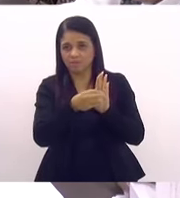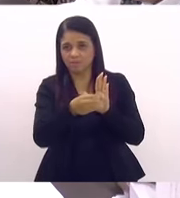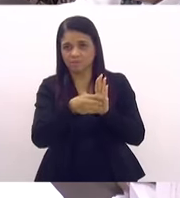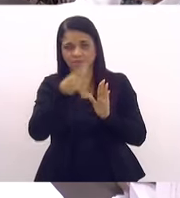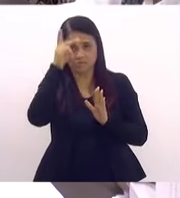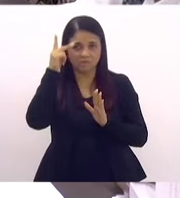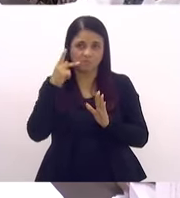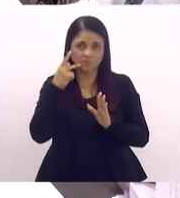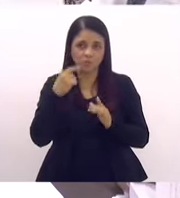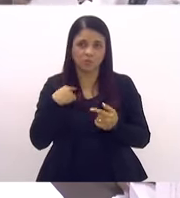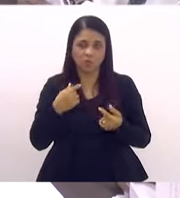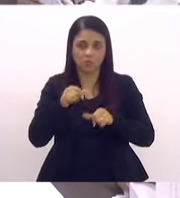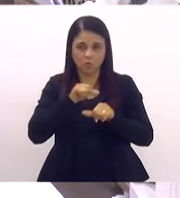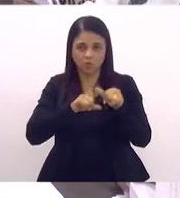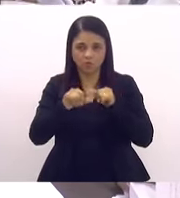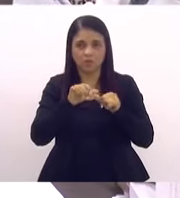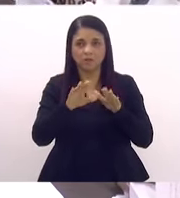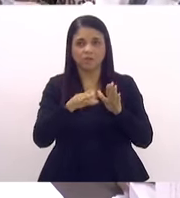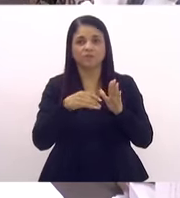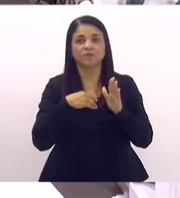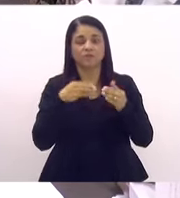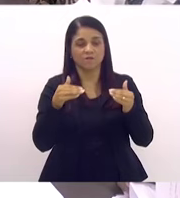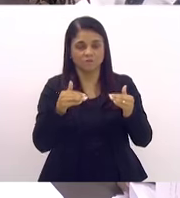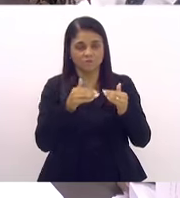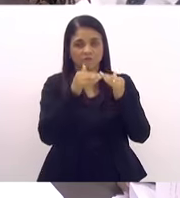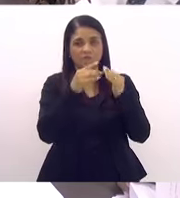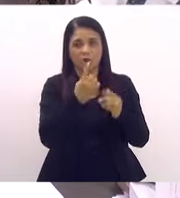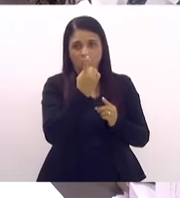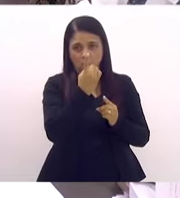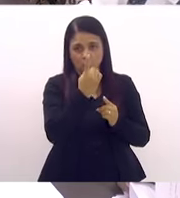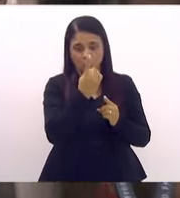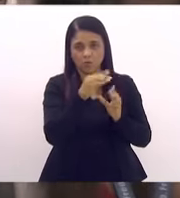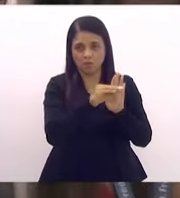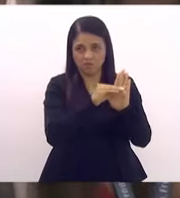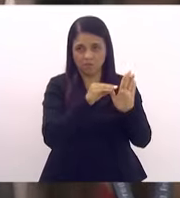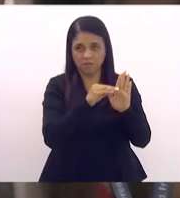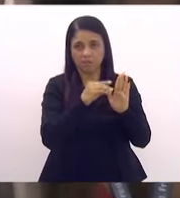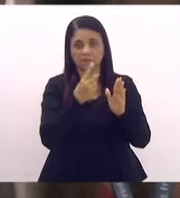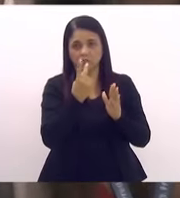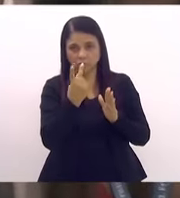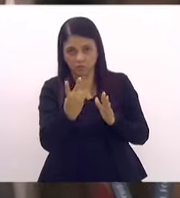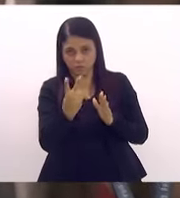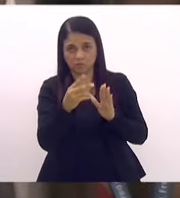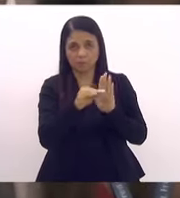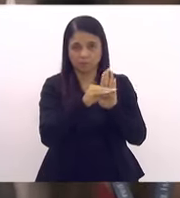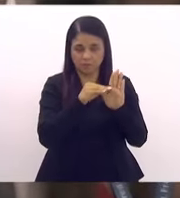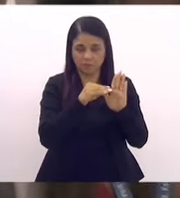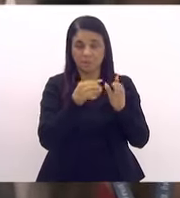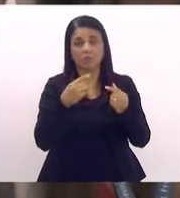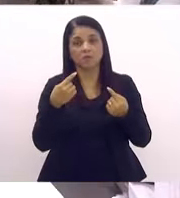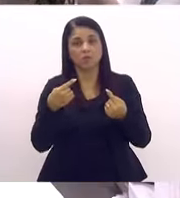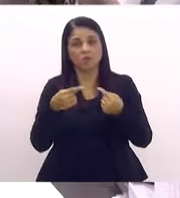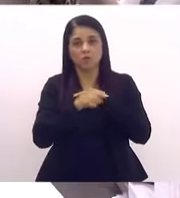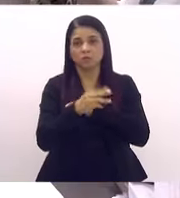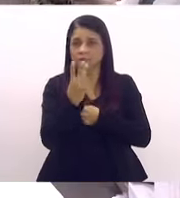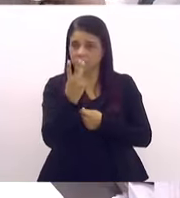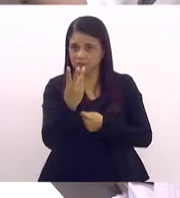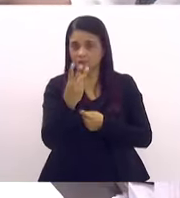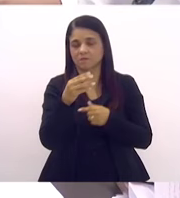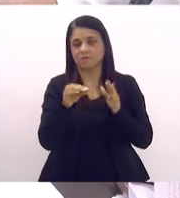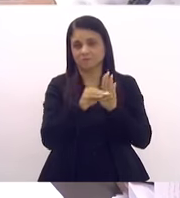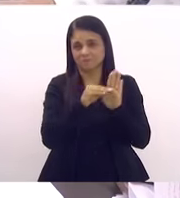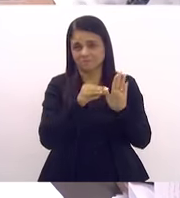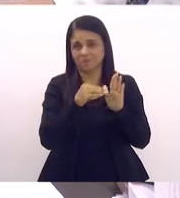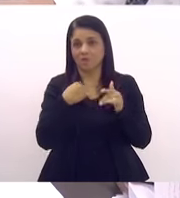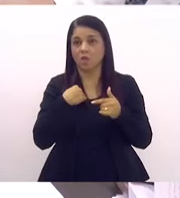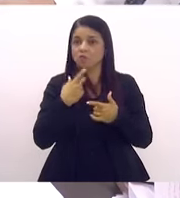Então é contrário, é favorável à emenda número 1 e 2 e contrário à emenda número 3. Estou mais feliz ainda. Então, deputado. Sim, querido, mas eu